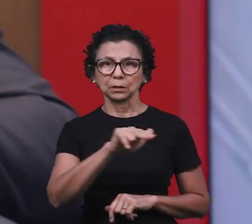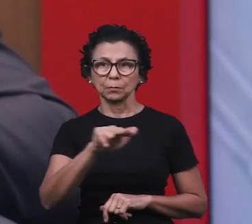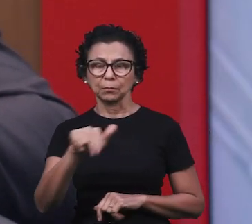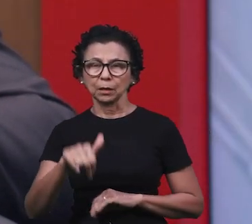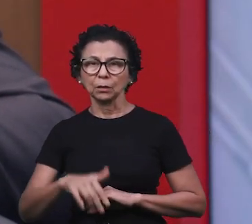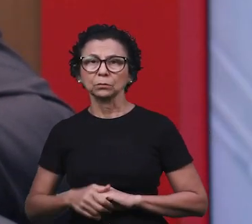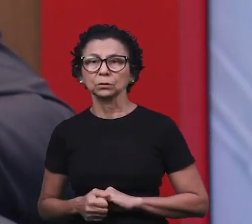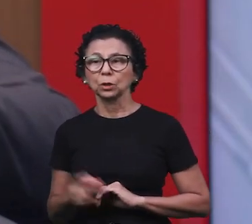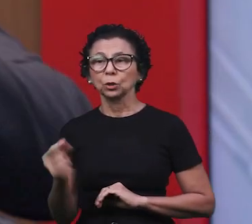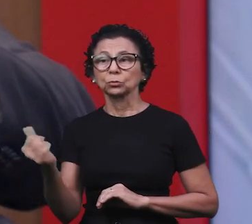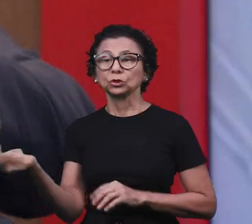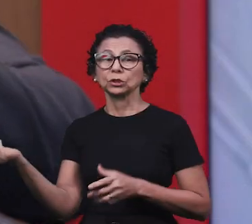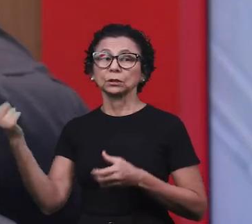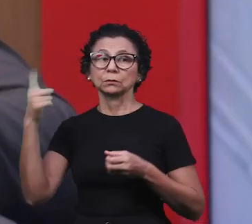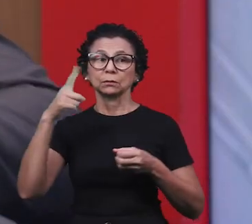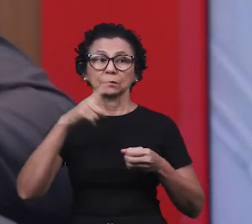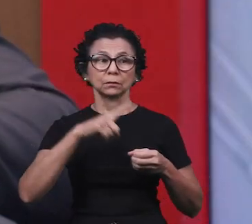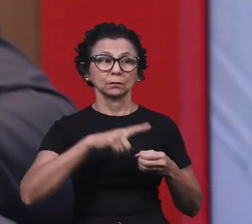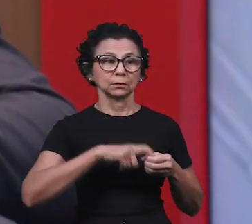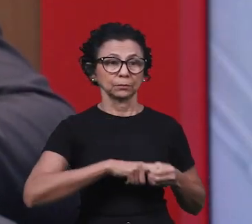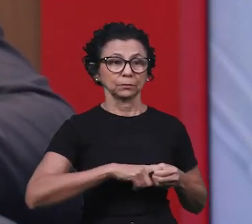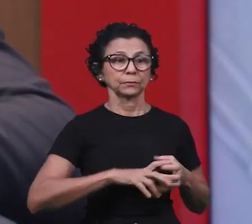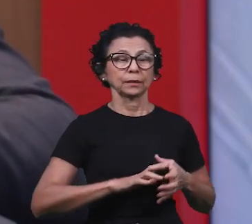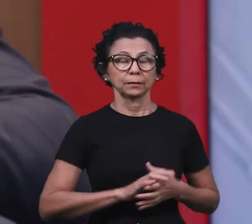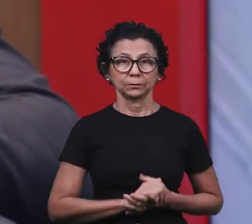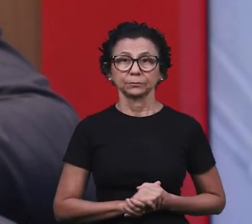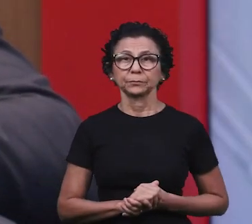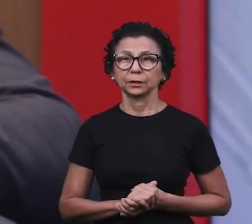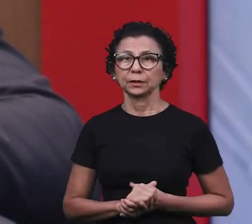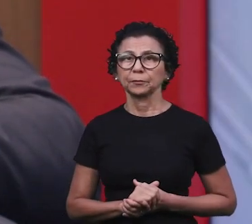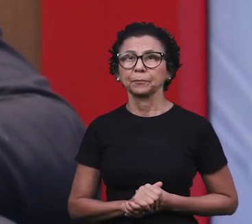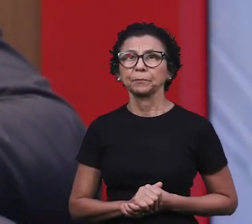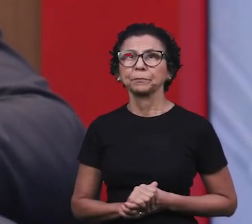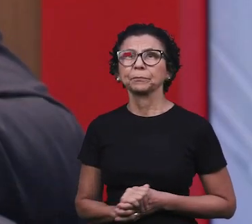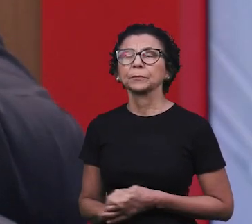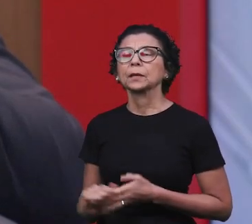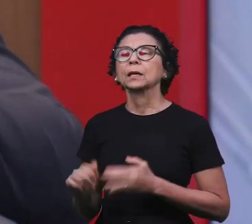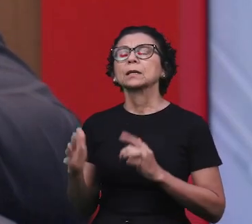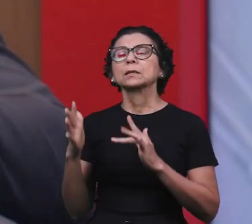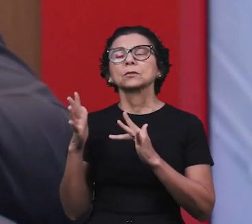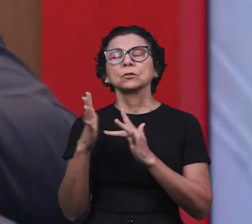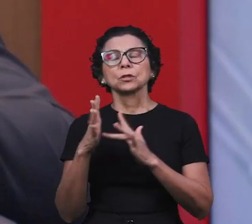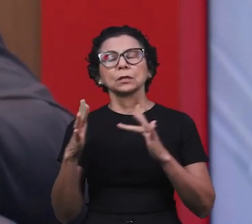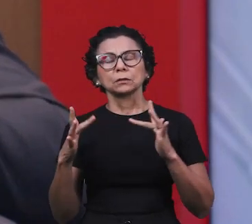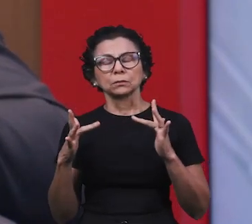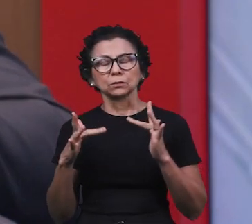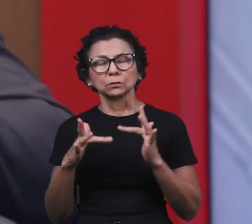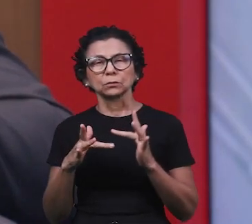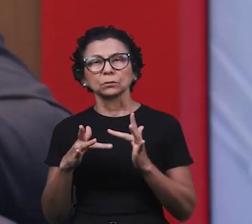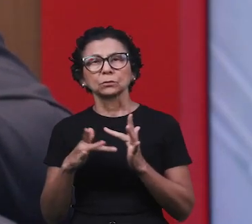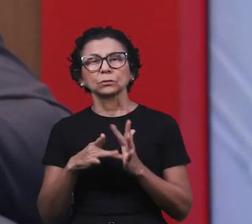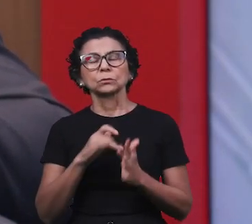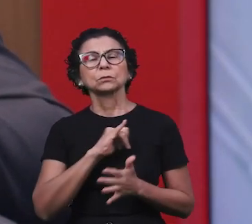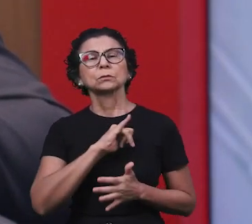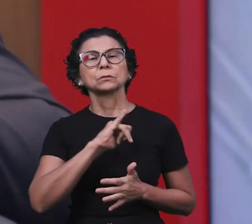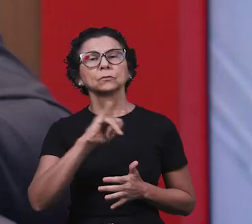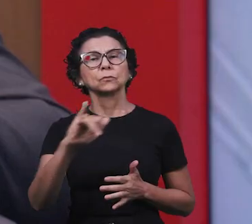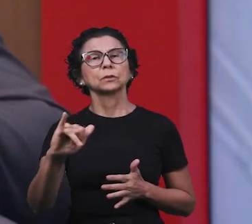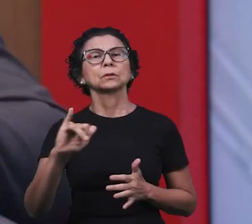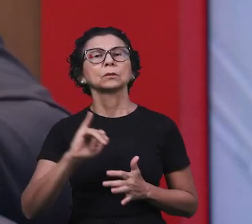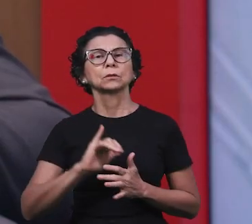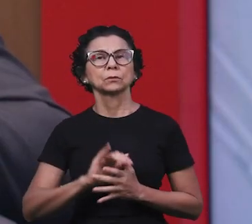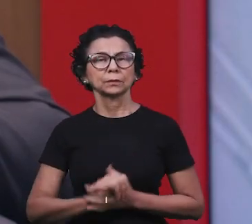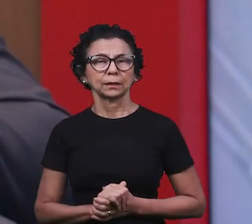patrocinadores. Não, eles levaram o dinheiro de volta. Jesus disse isso: vinde e comprai, sem dinheiro